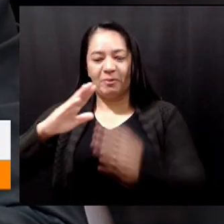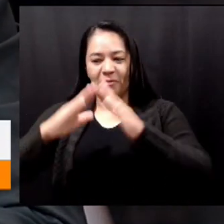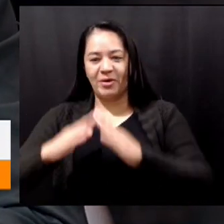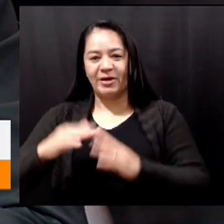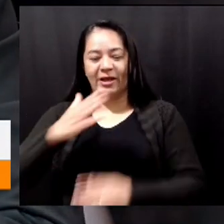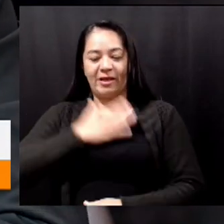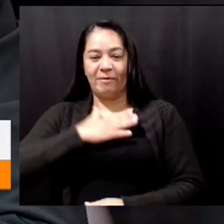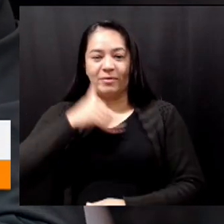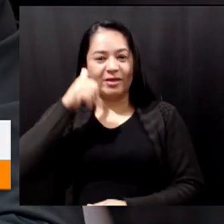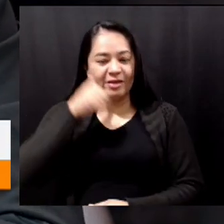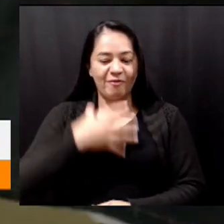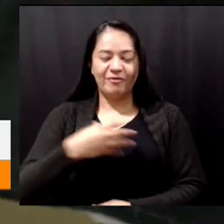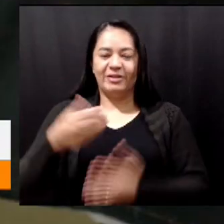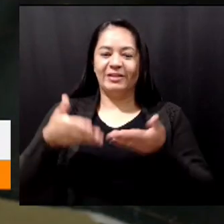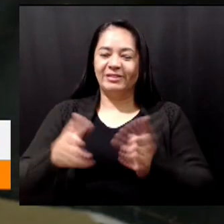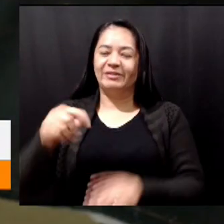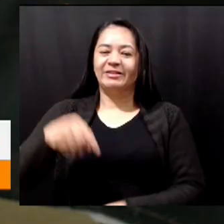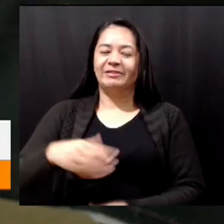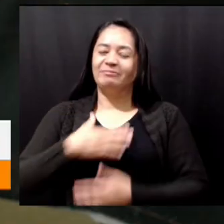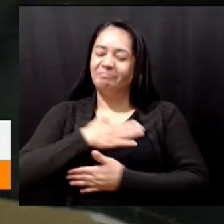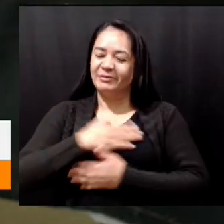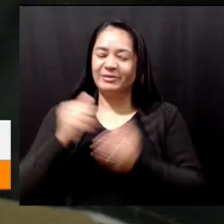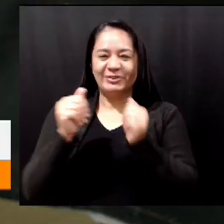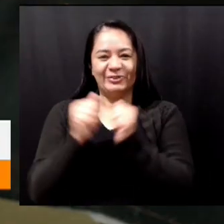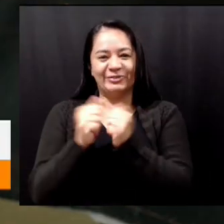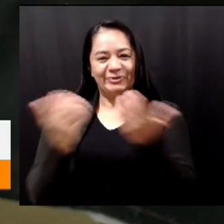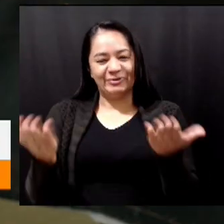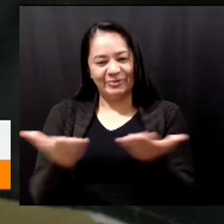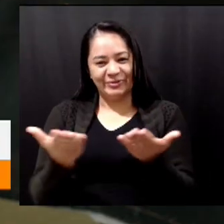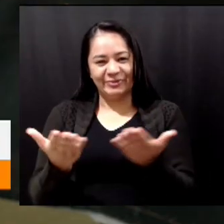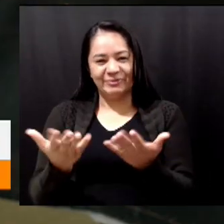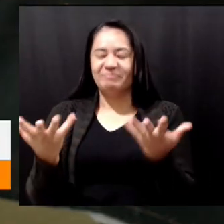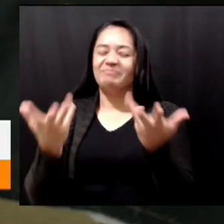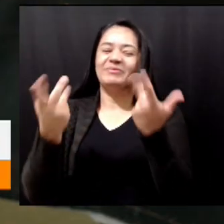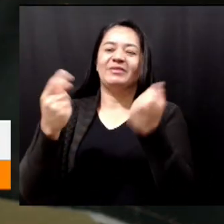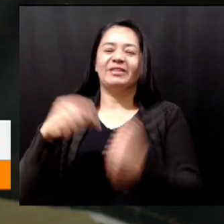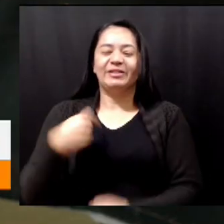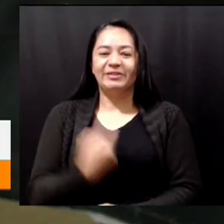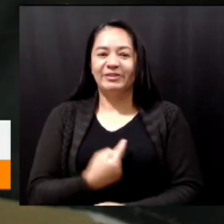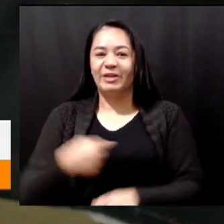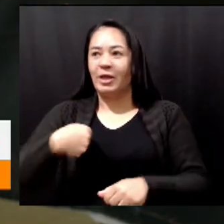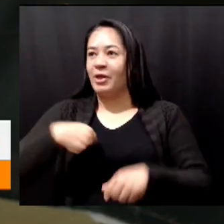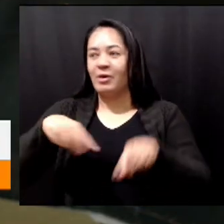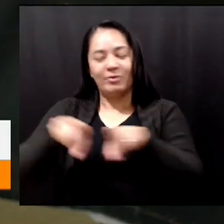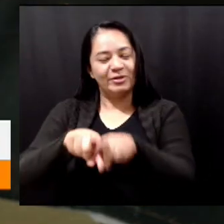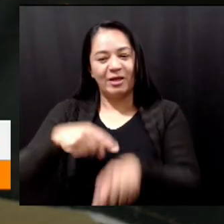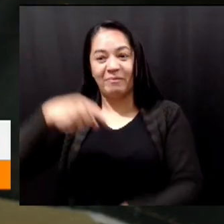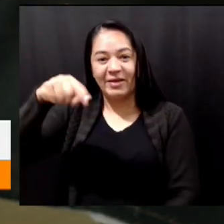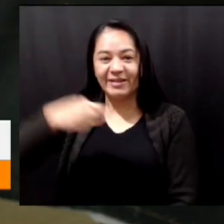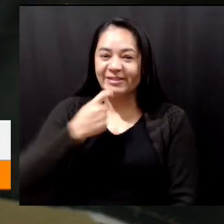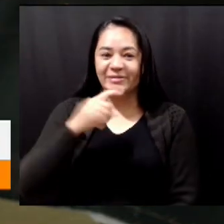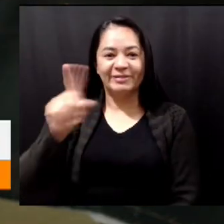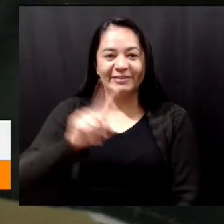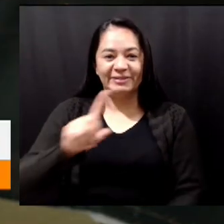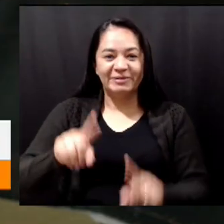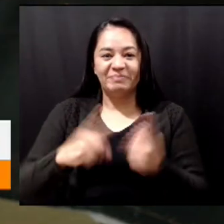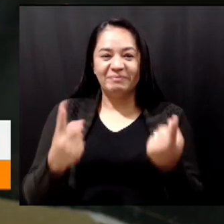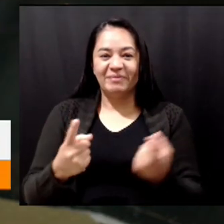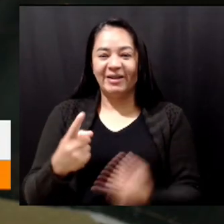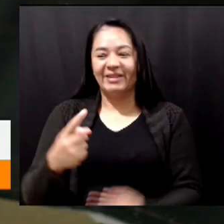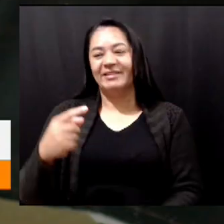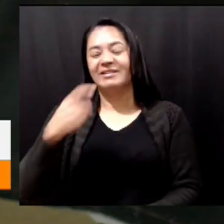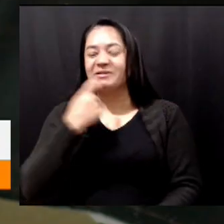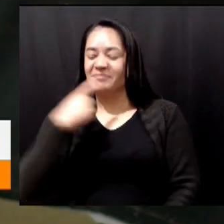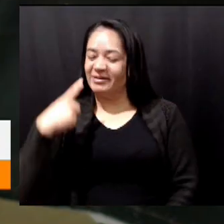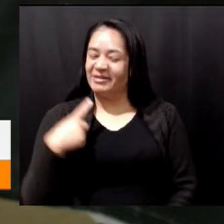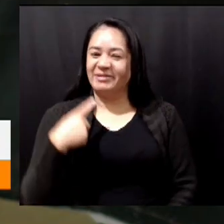prazer estar aqui hoje com vocês. Ai, que maravilha, prazer é todo nosso. Eu também não sou de Campinas, mas Campinas me escolheu. Amo esse